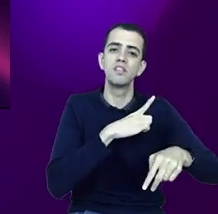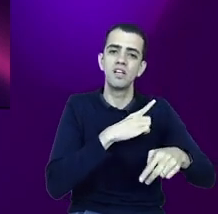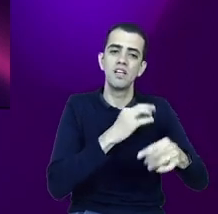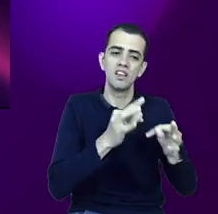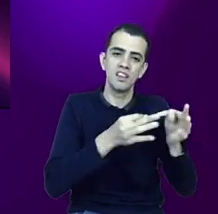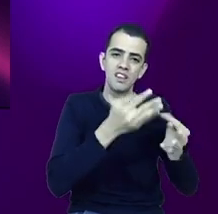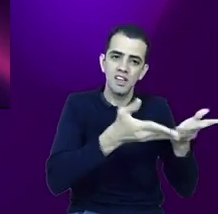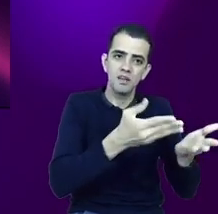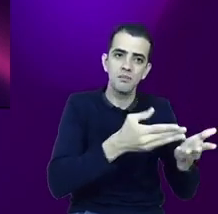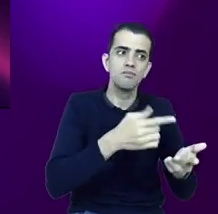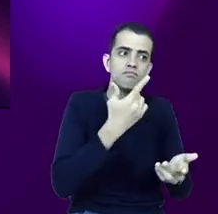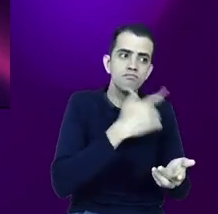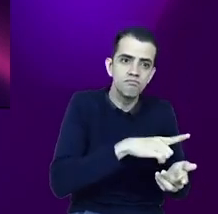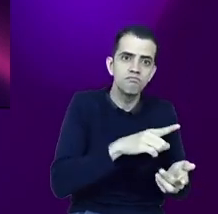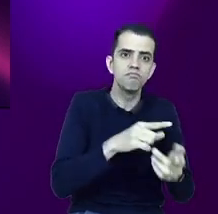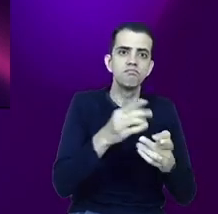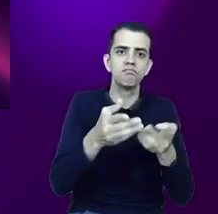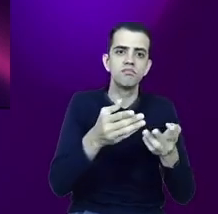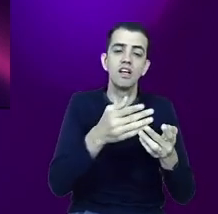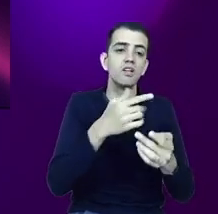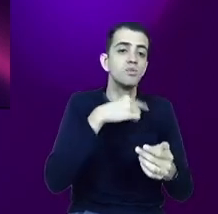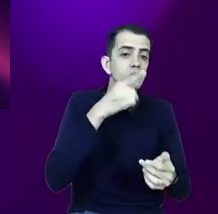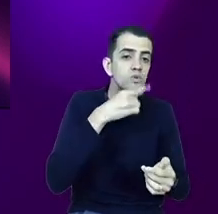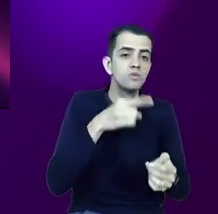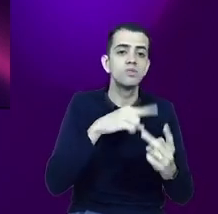e o segundo, né, a reirradiação.